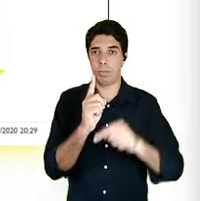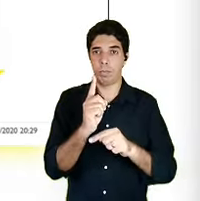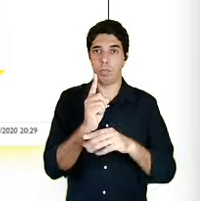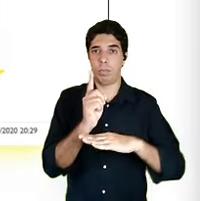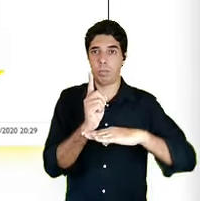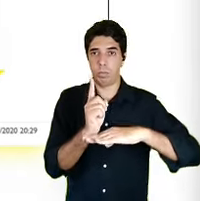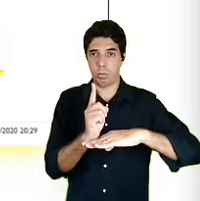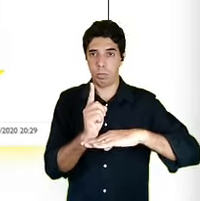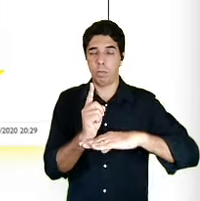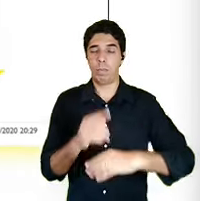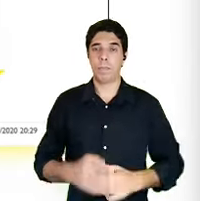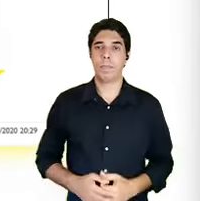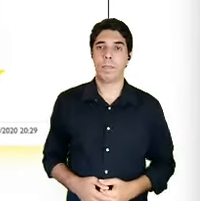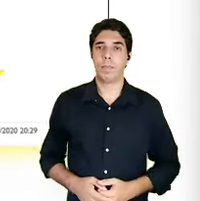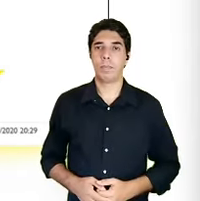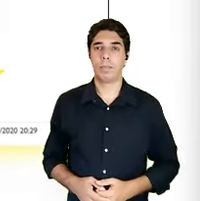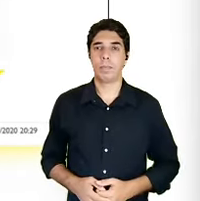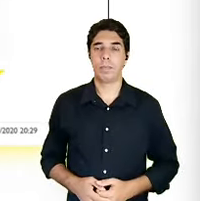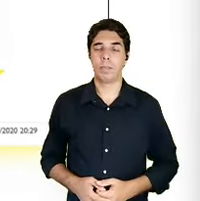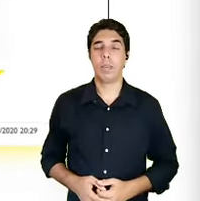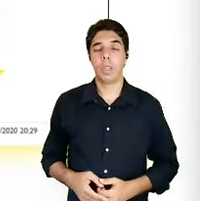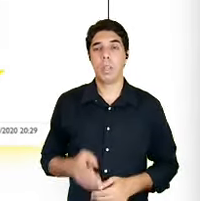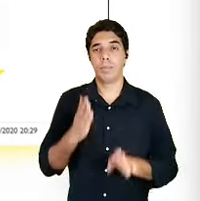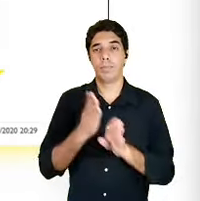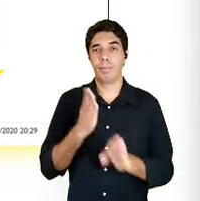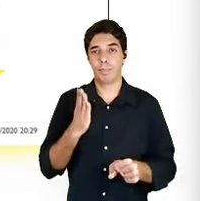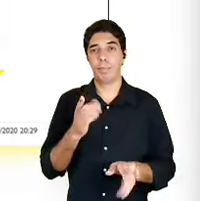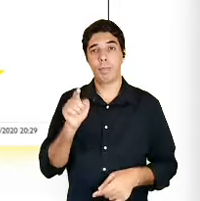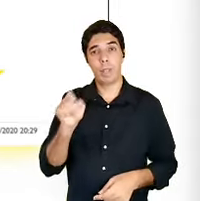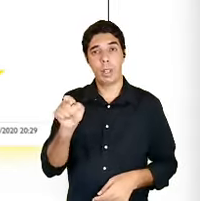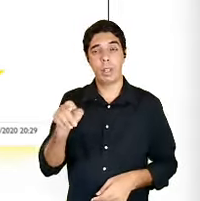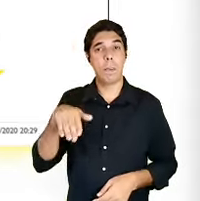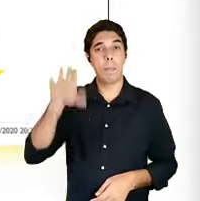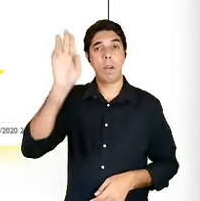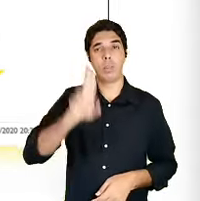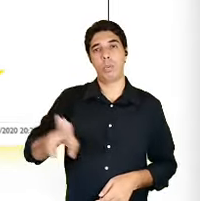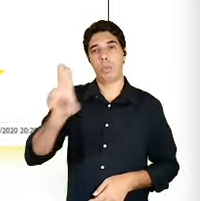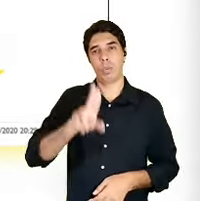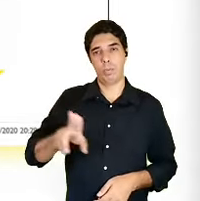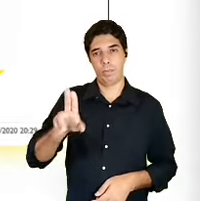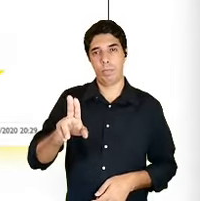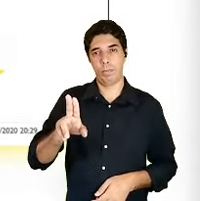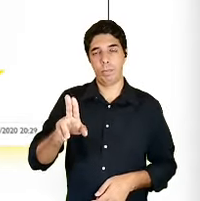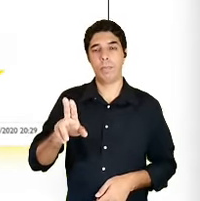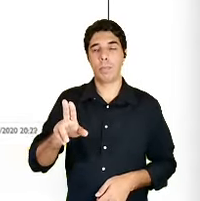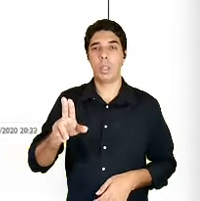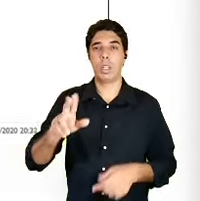mais usado em geometria descritiva e no desenho técnico em geral.